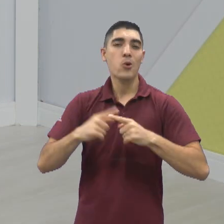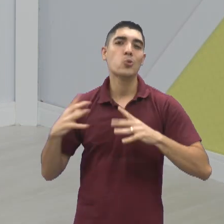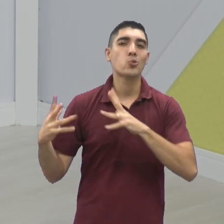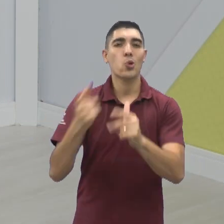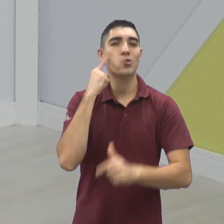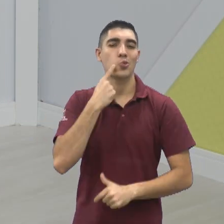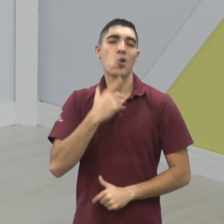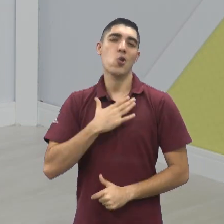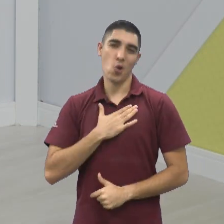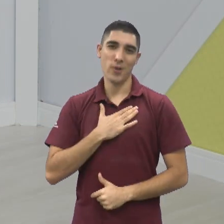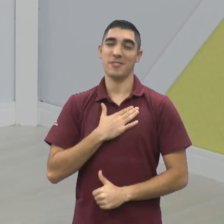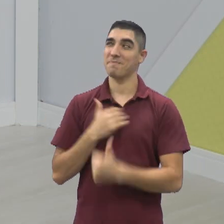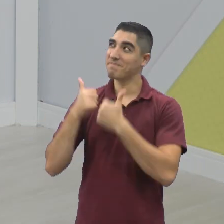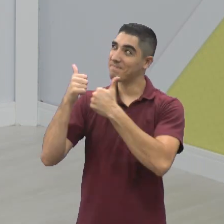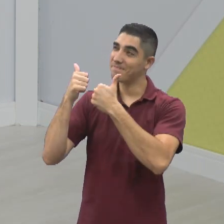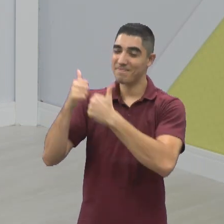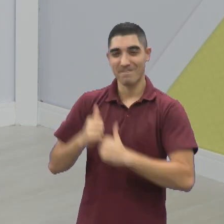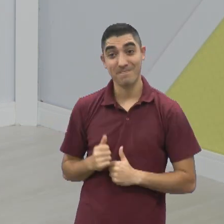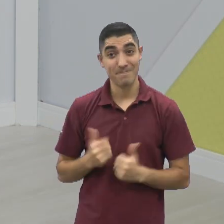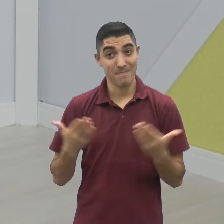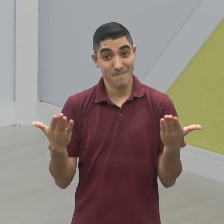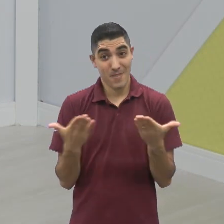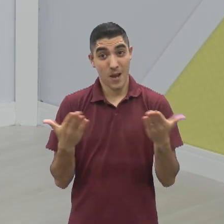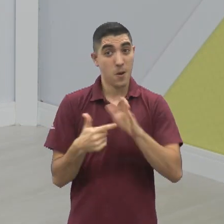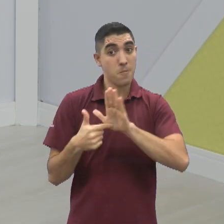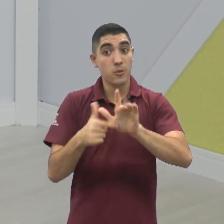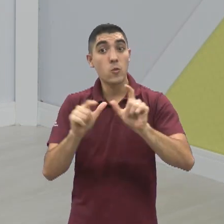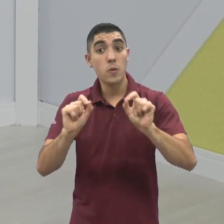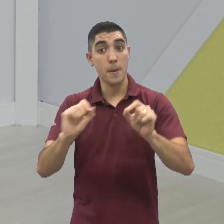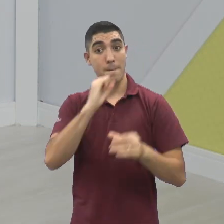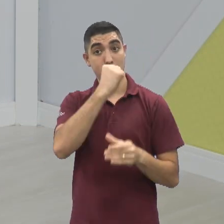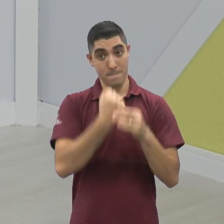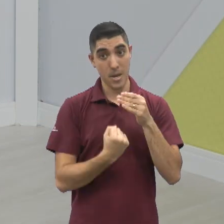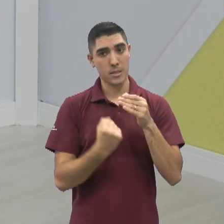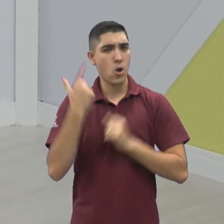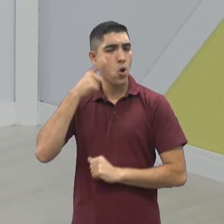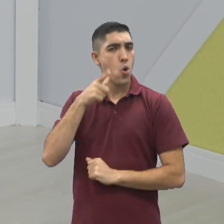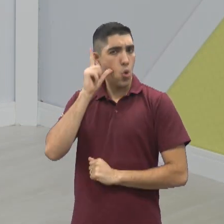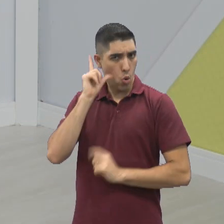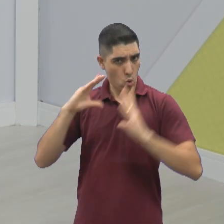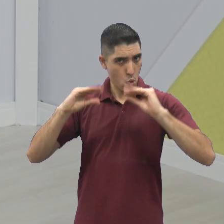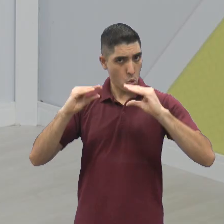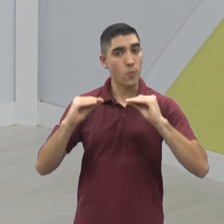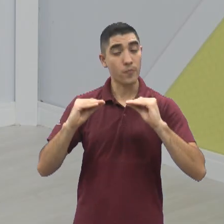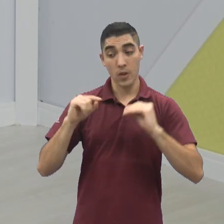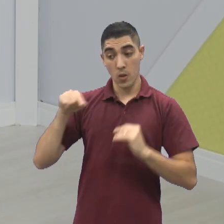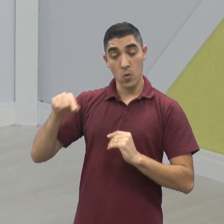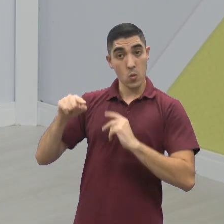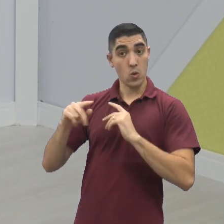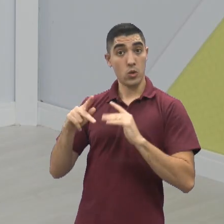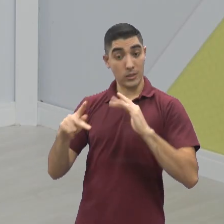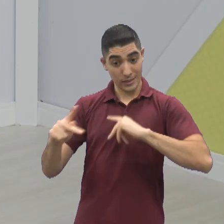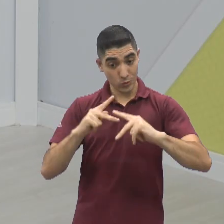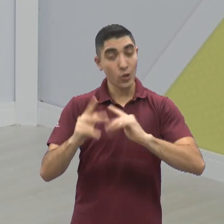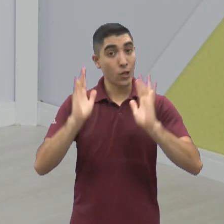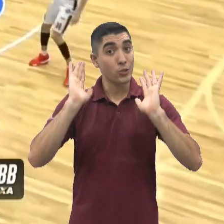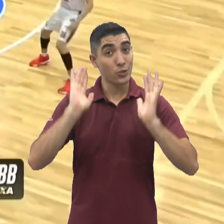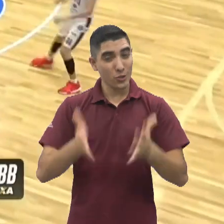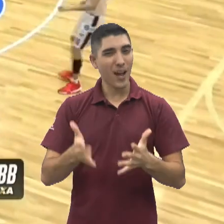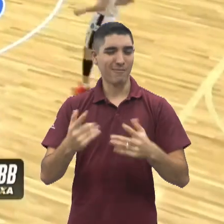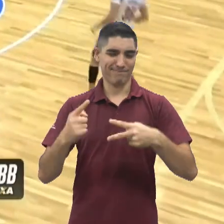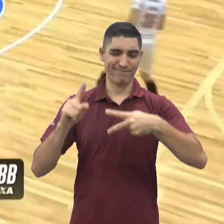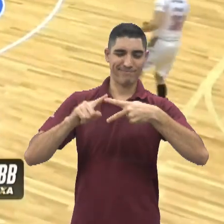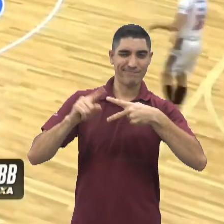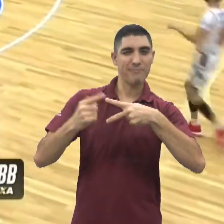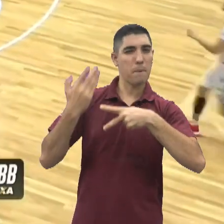tá certo? Nosso programa de hoje começa falando de basquete. Ontem à noite, São José Basquetebol voltou à quadra depois daquela derrota amarga